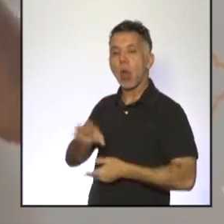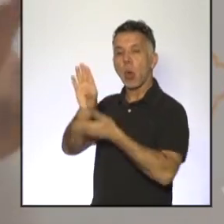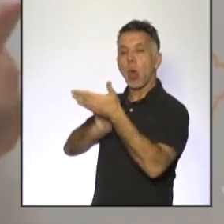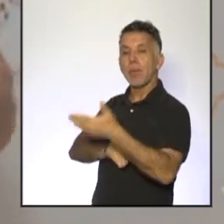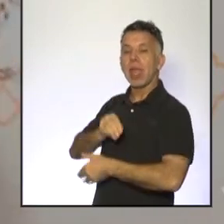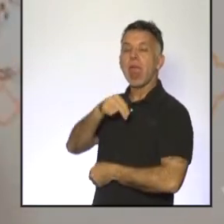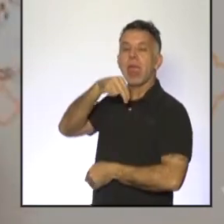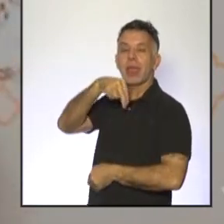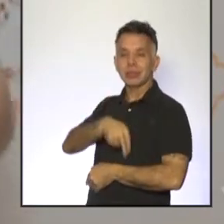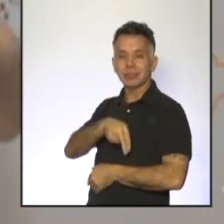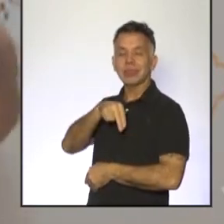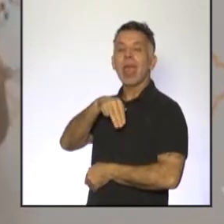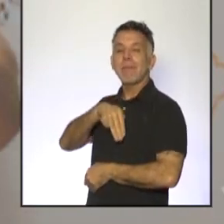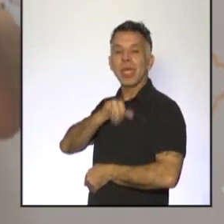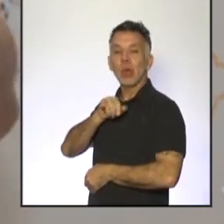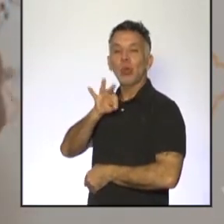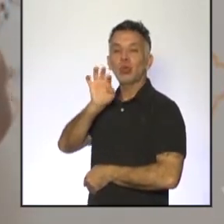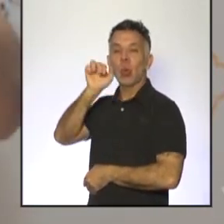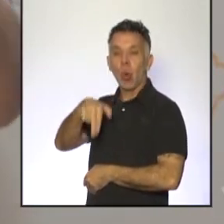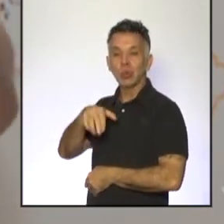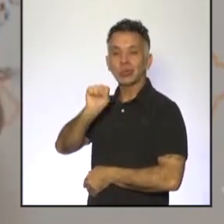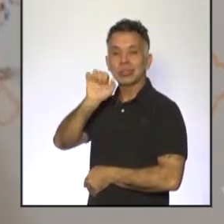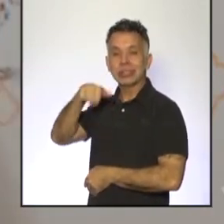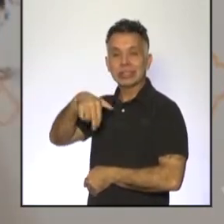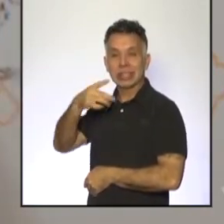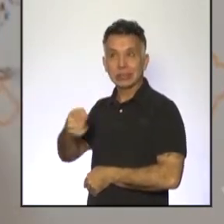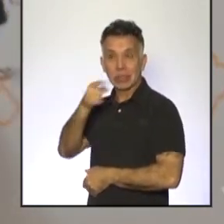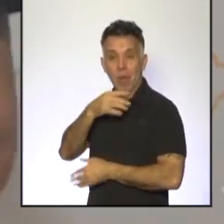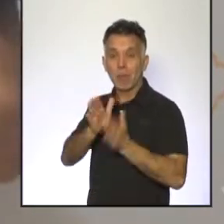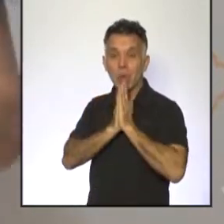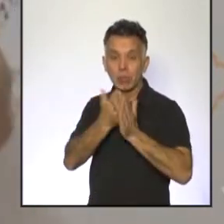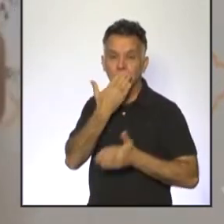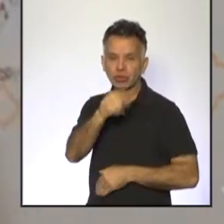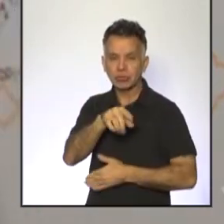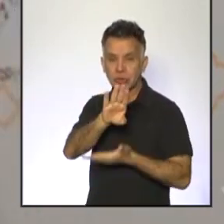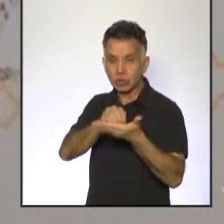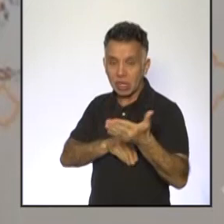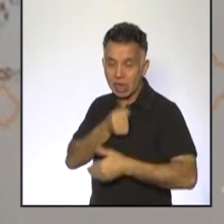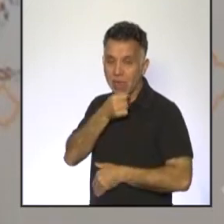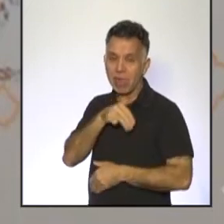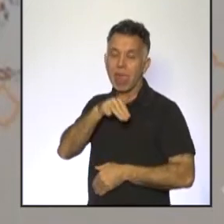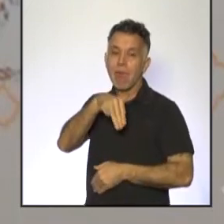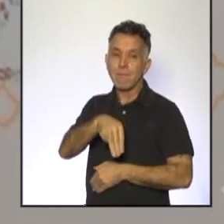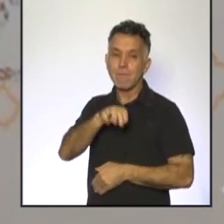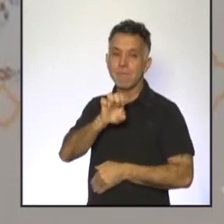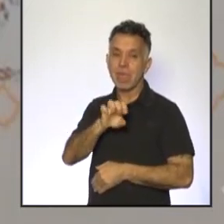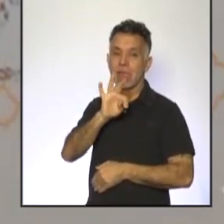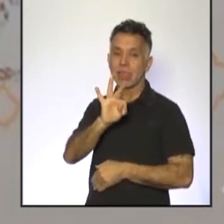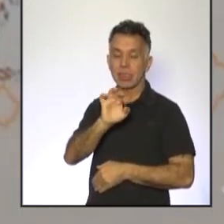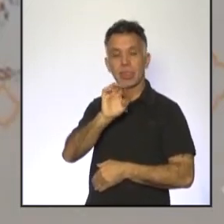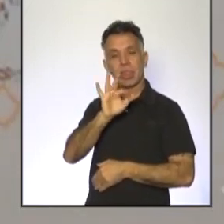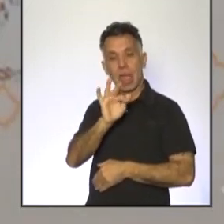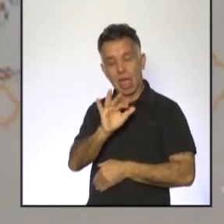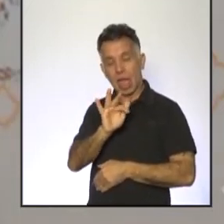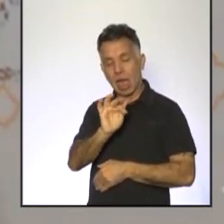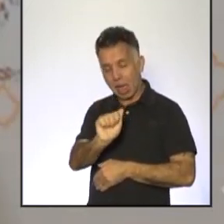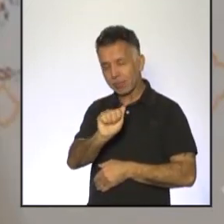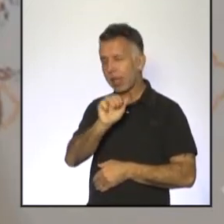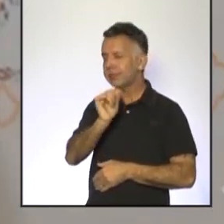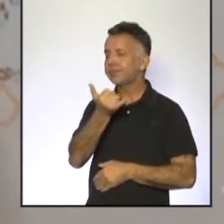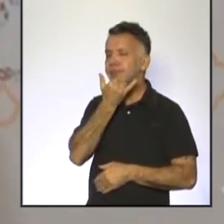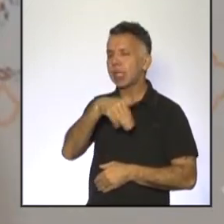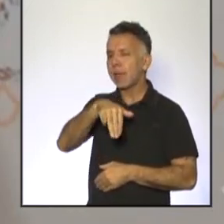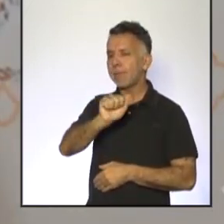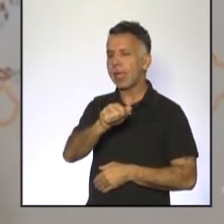tome nota. Então, para você que é estudante, agora tome nota. Metamorfismo é a recristalização dos minerais da rocha, promovendo